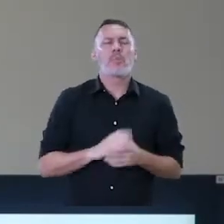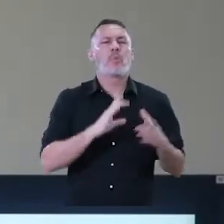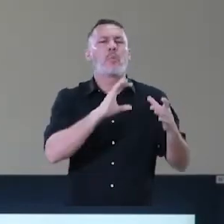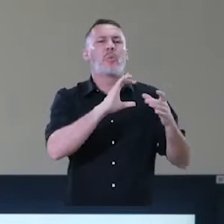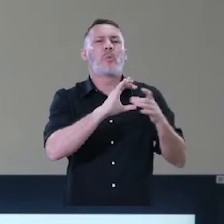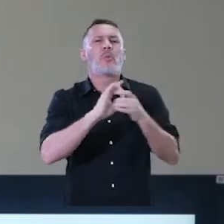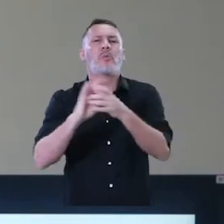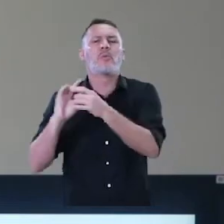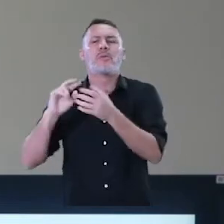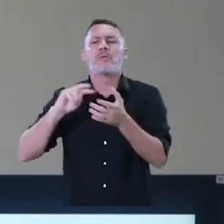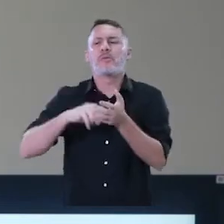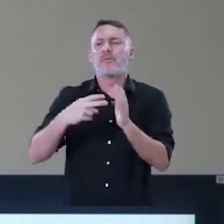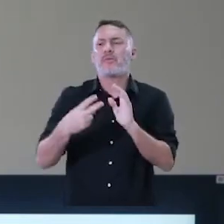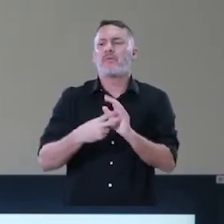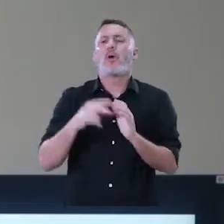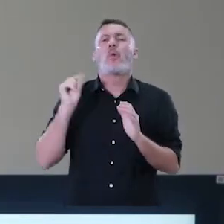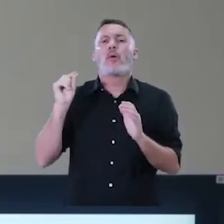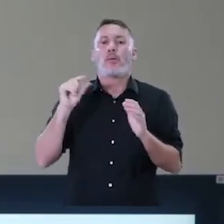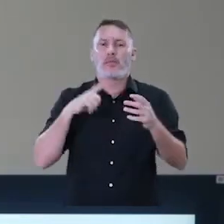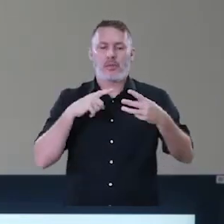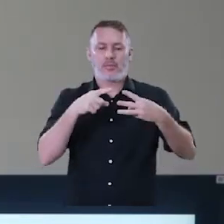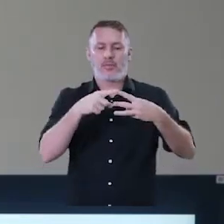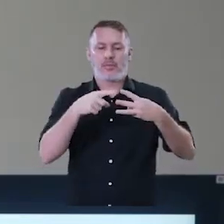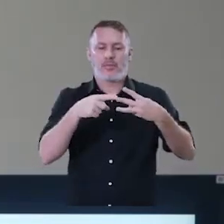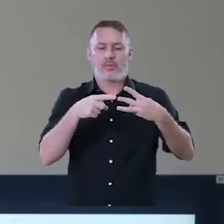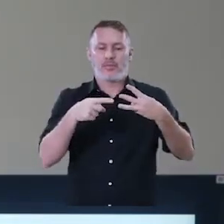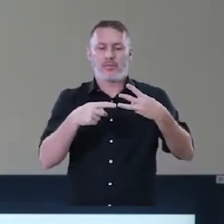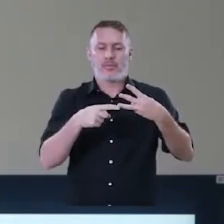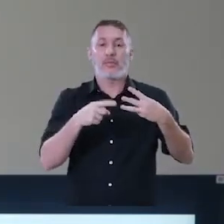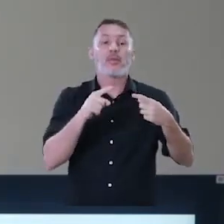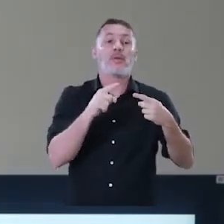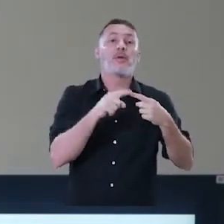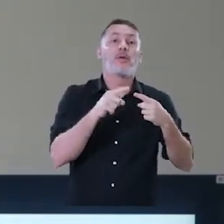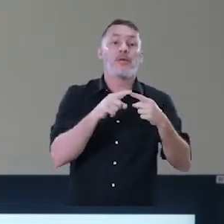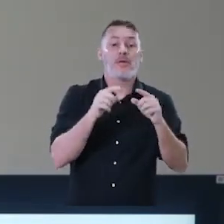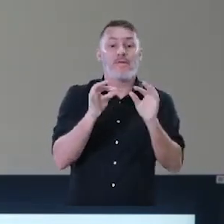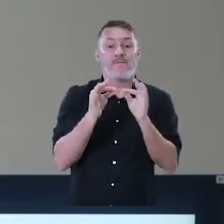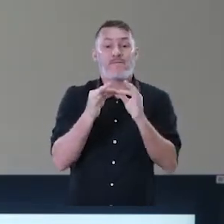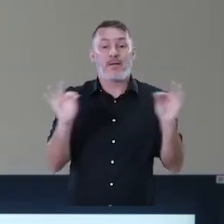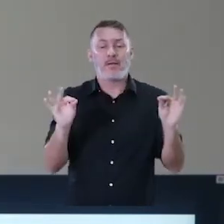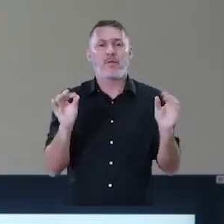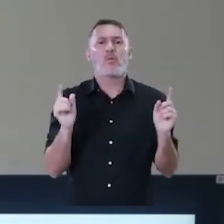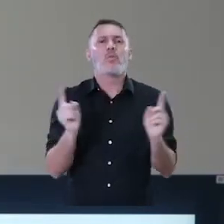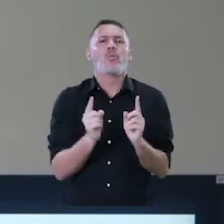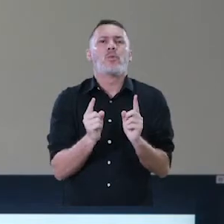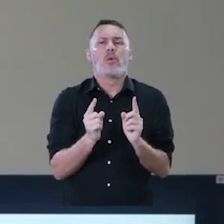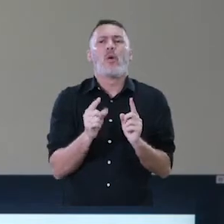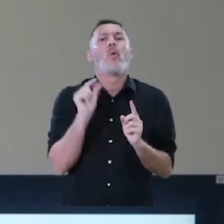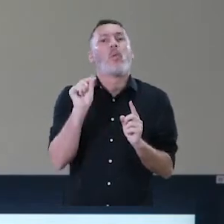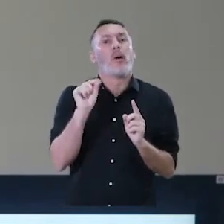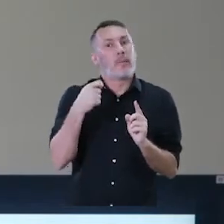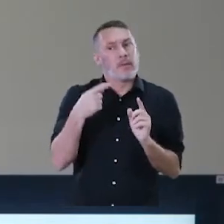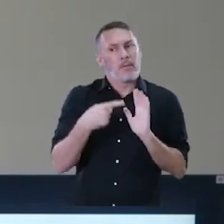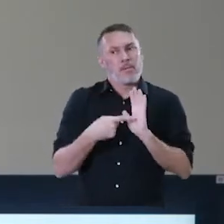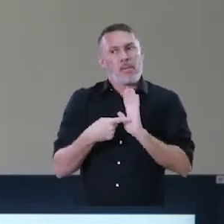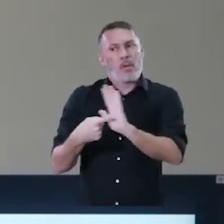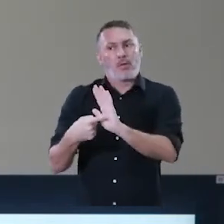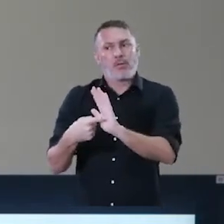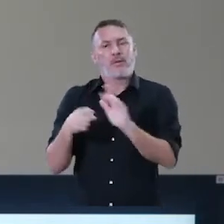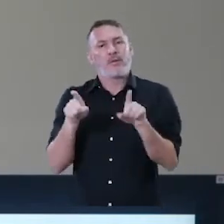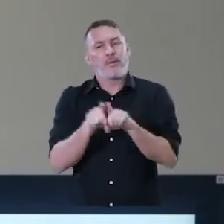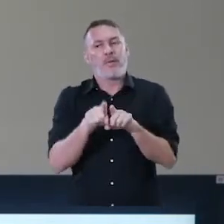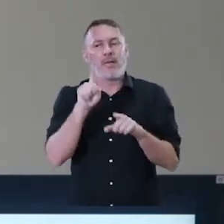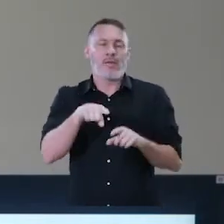é contextualizar? Como que eu vou fazer? Primeiramente, é uma frase curta. Ela precisa ser expositiva e ela